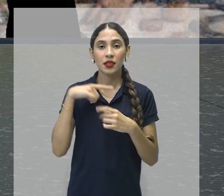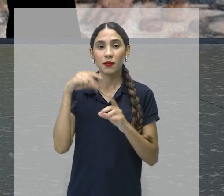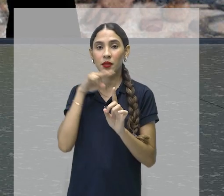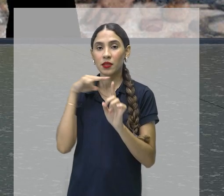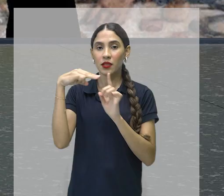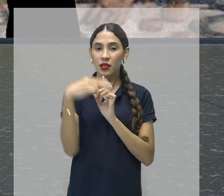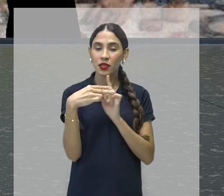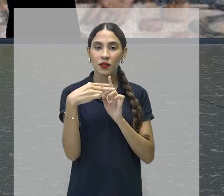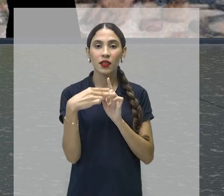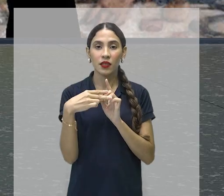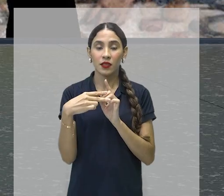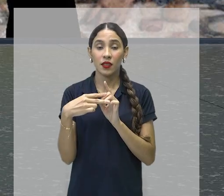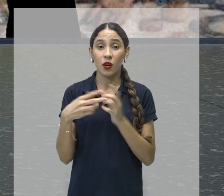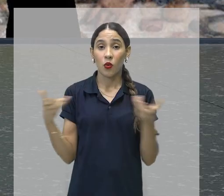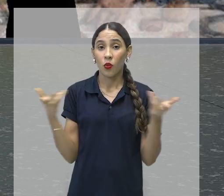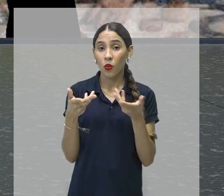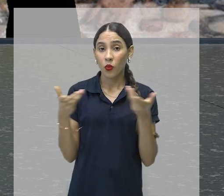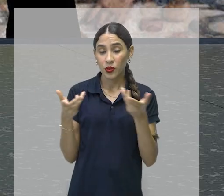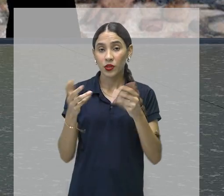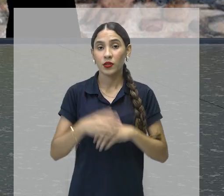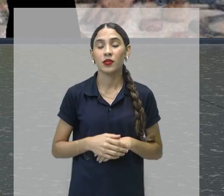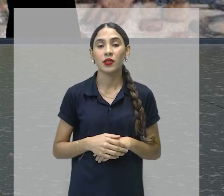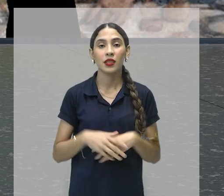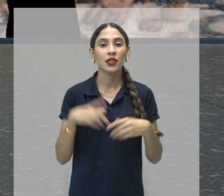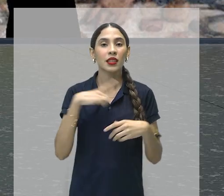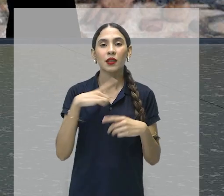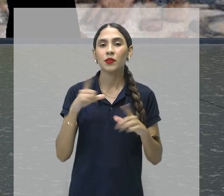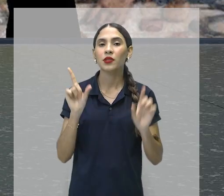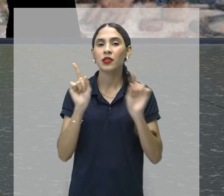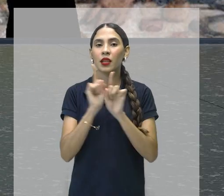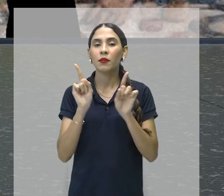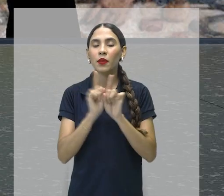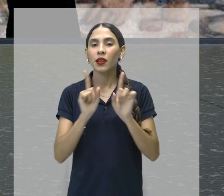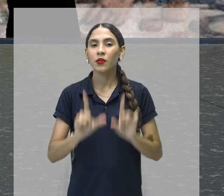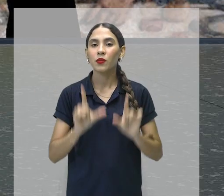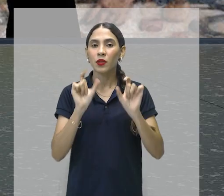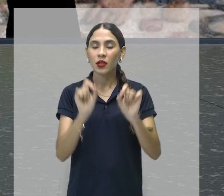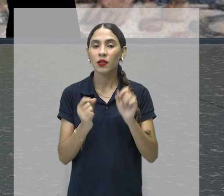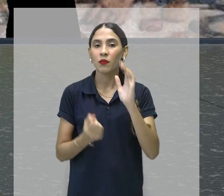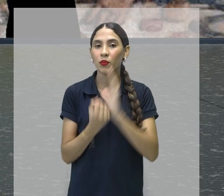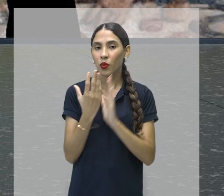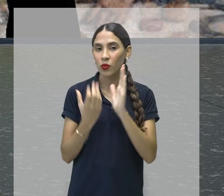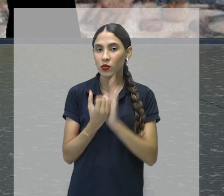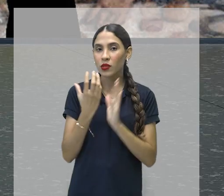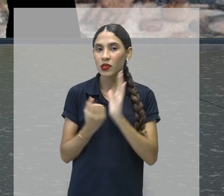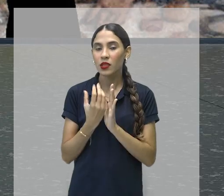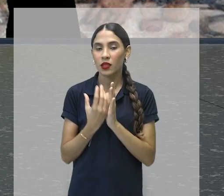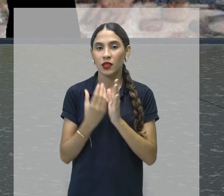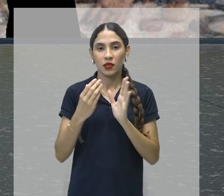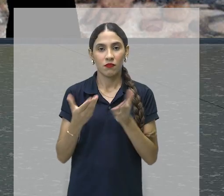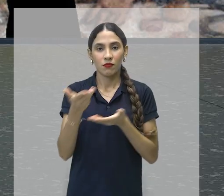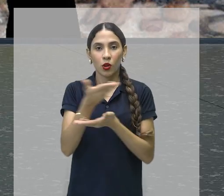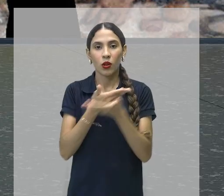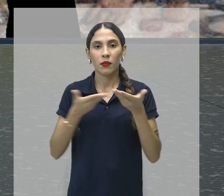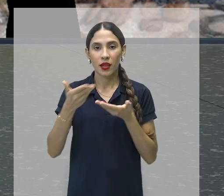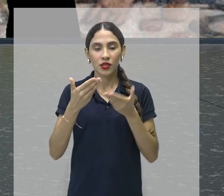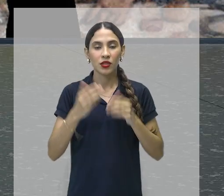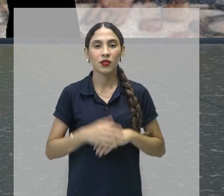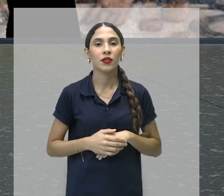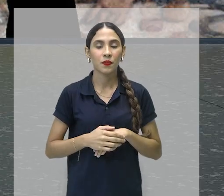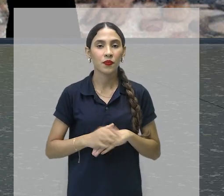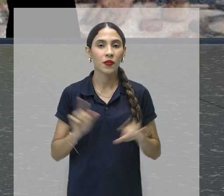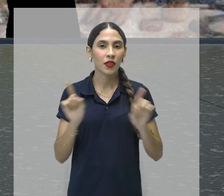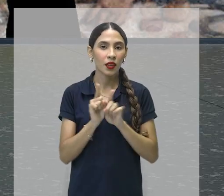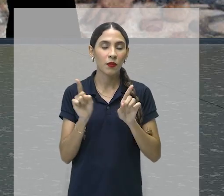olhar que na nossa atualidade temos a questão de produzir de forma colaborativa